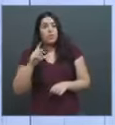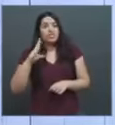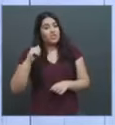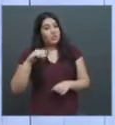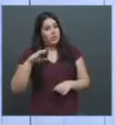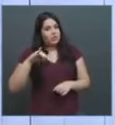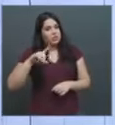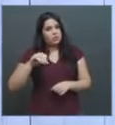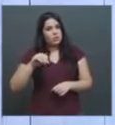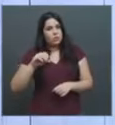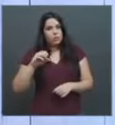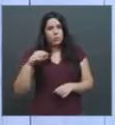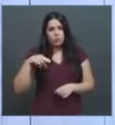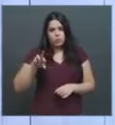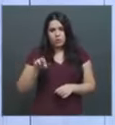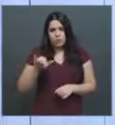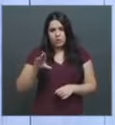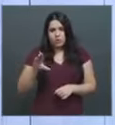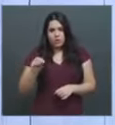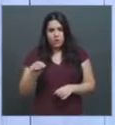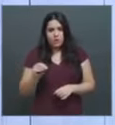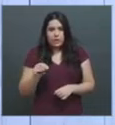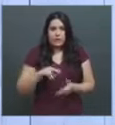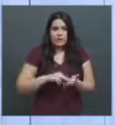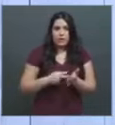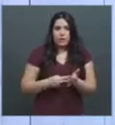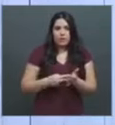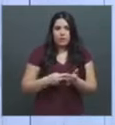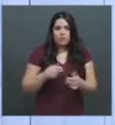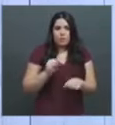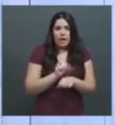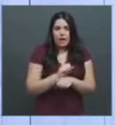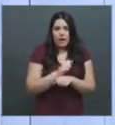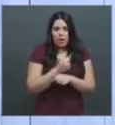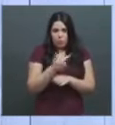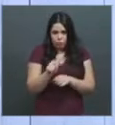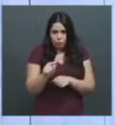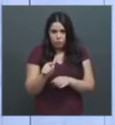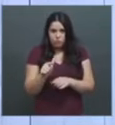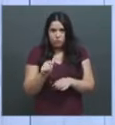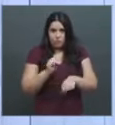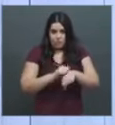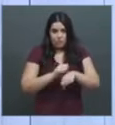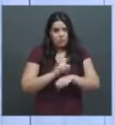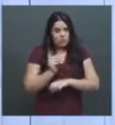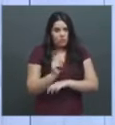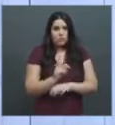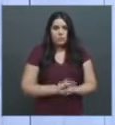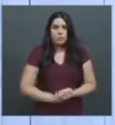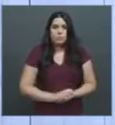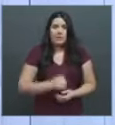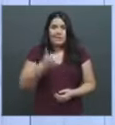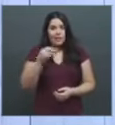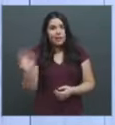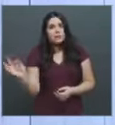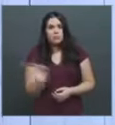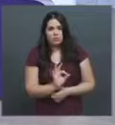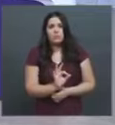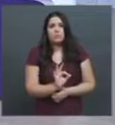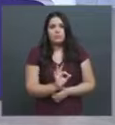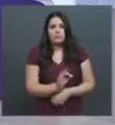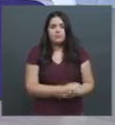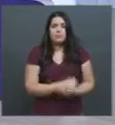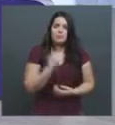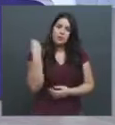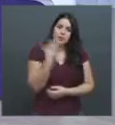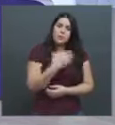prevenir os outros de oxalato, de fosfato e outras origens, né? Mas são 10% dos cálculos, então é uma